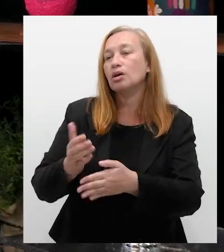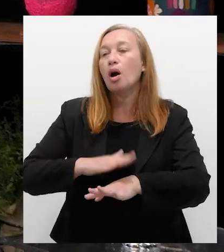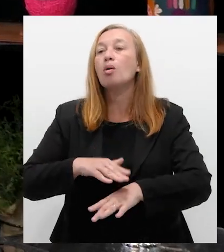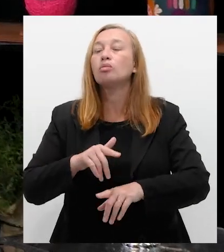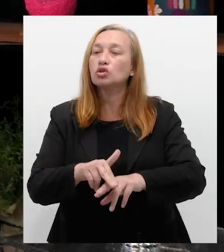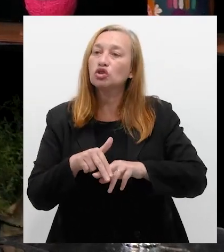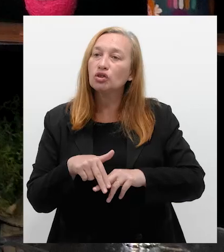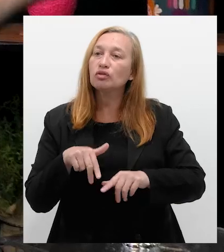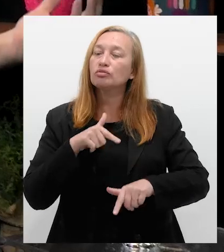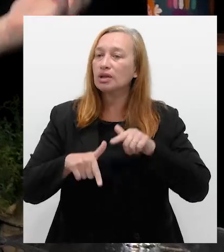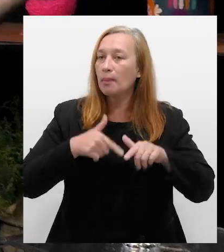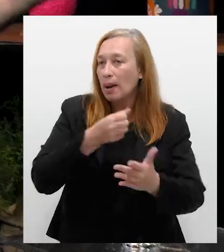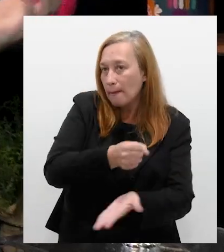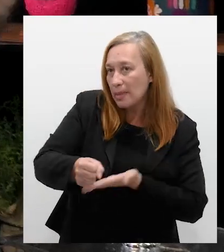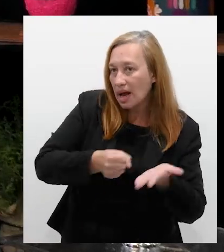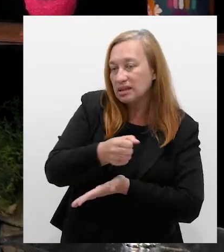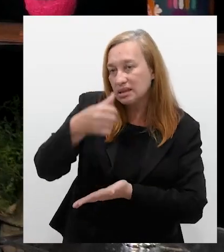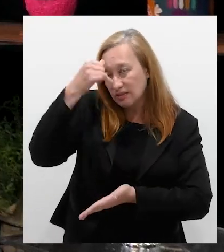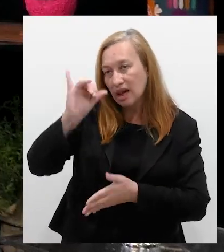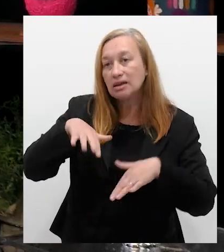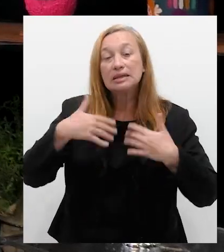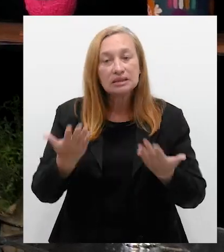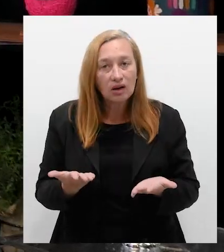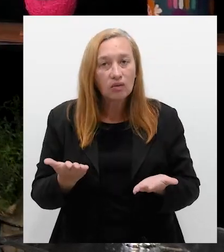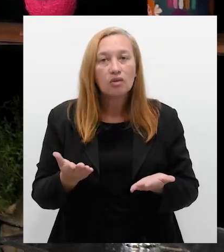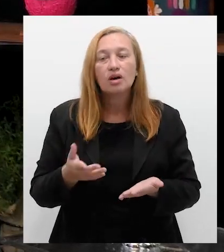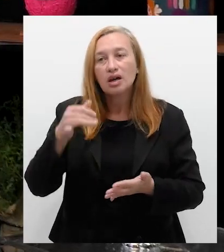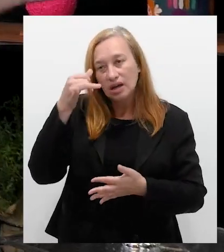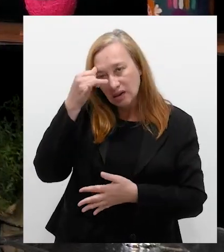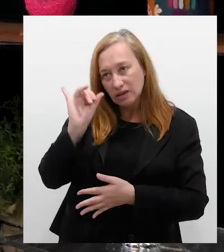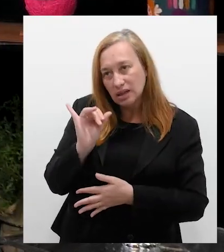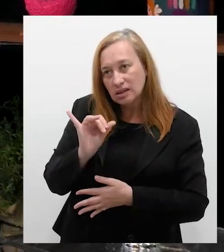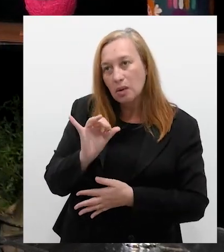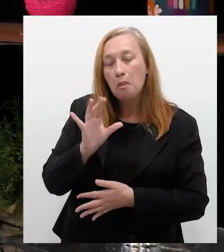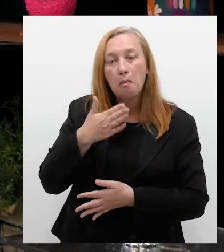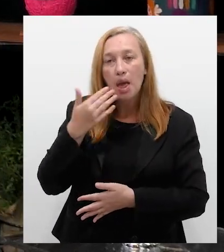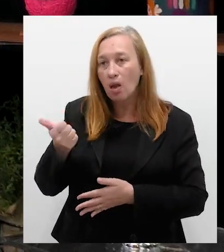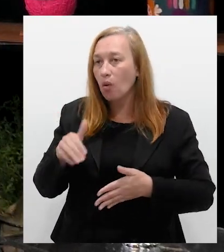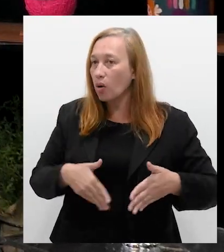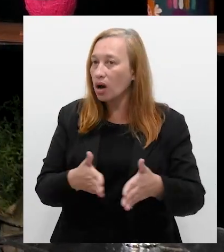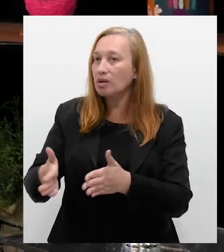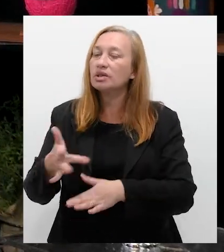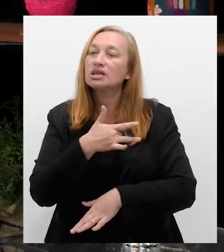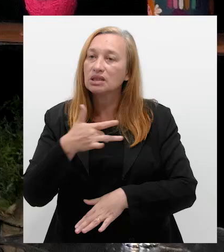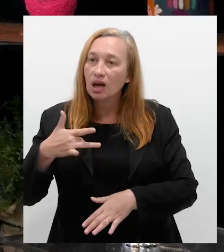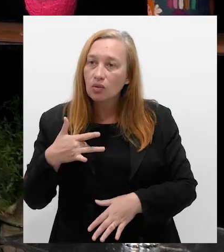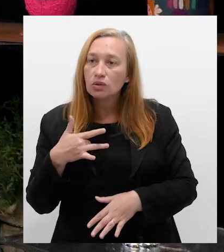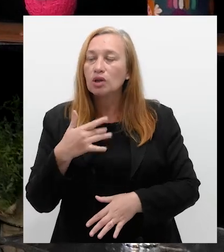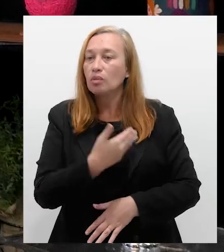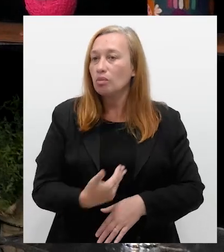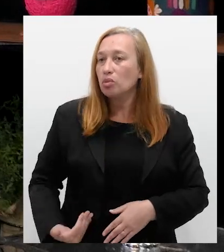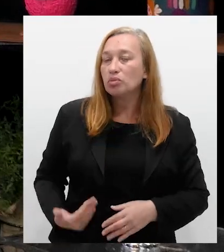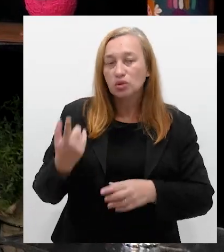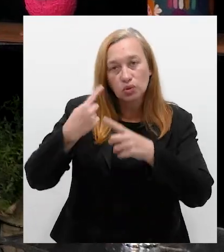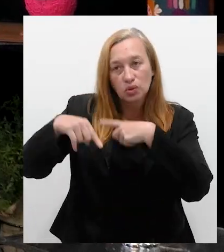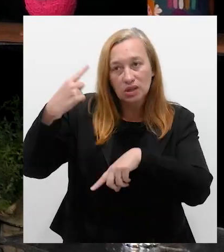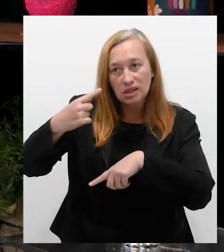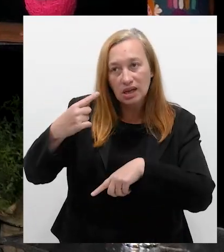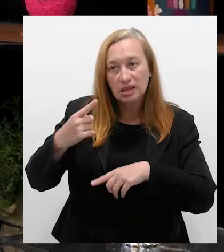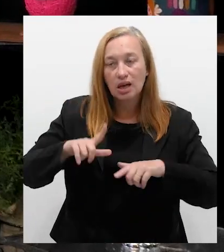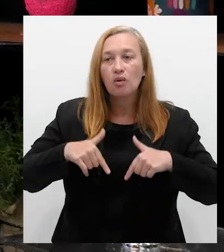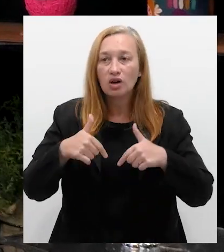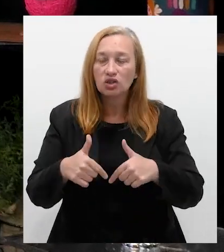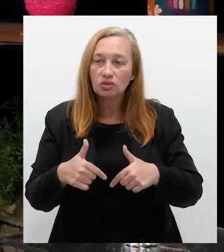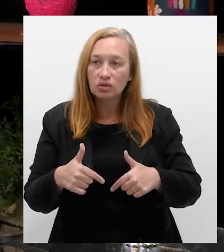causa de um trabalho lá básico de prevenção. Então, realmente, prevenção é o melhor caminho numa saúde pública de sucesso, né? E as